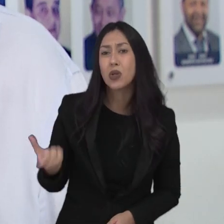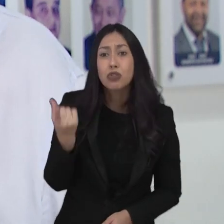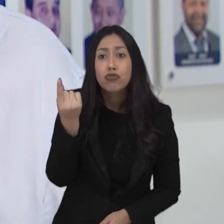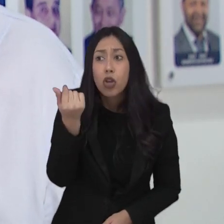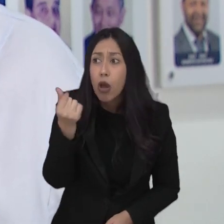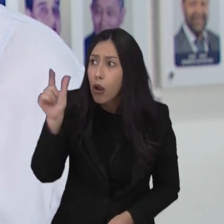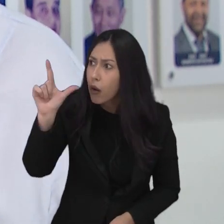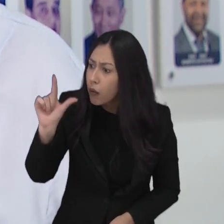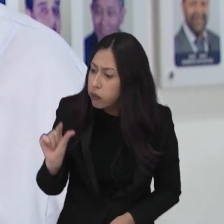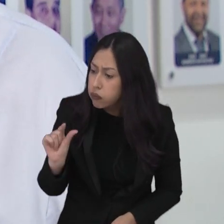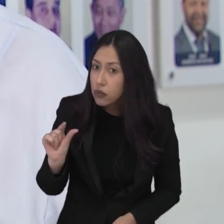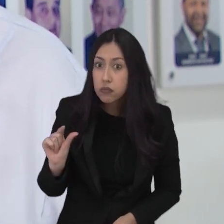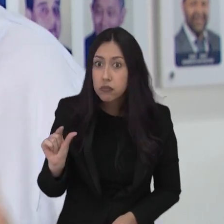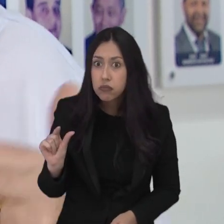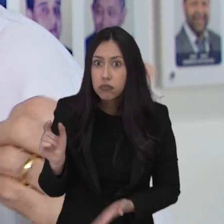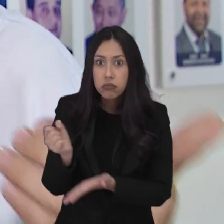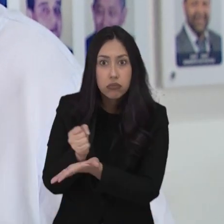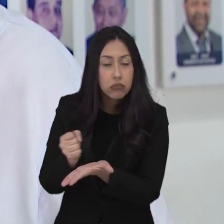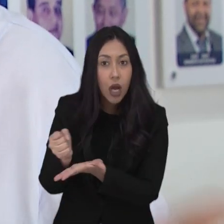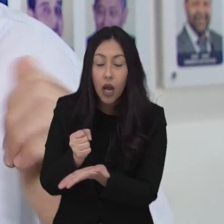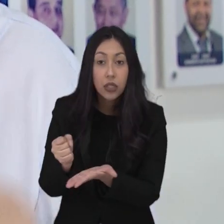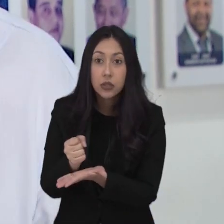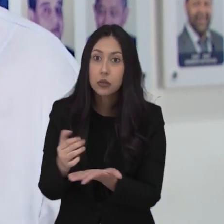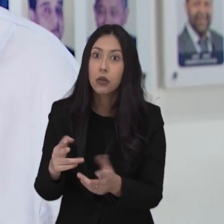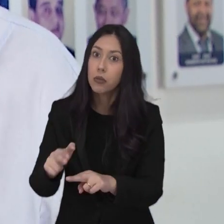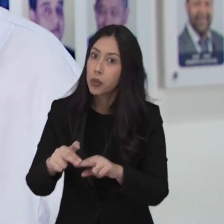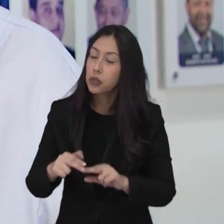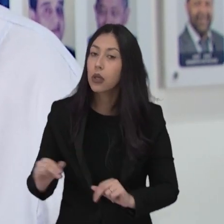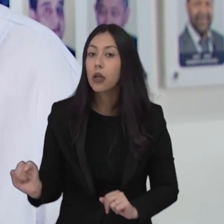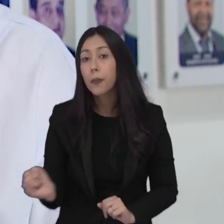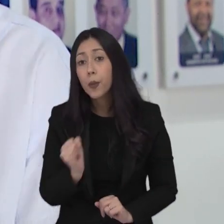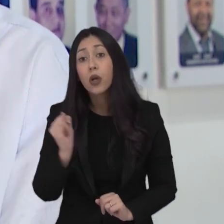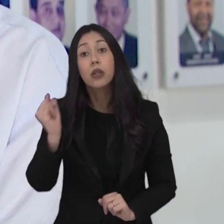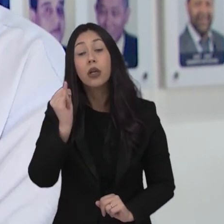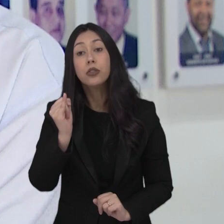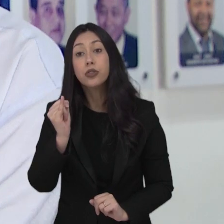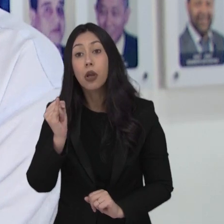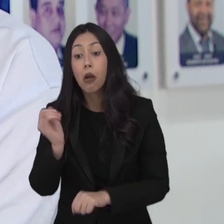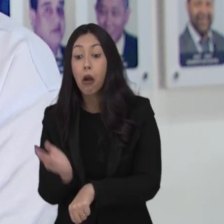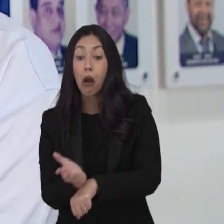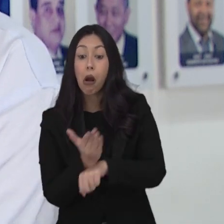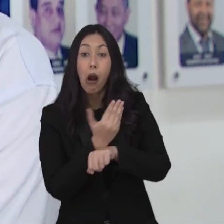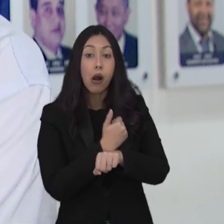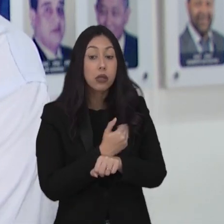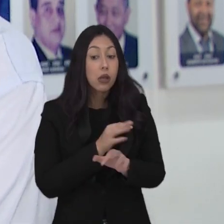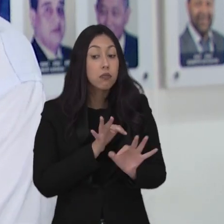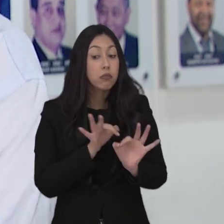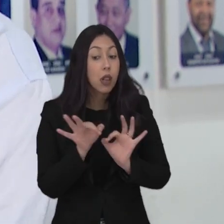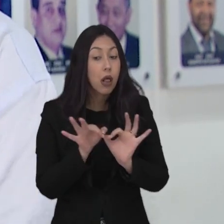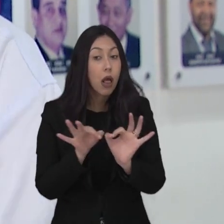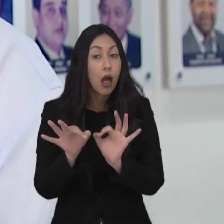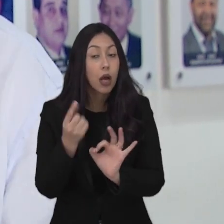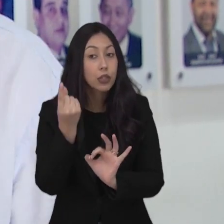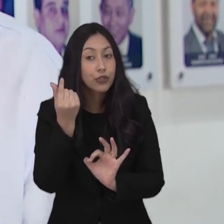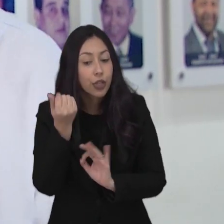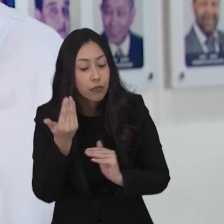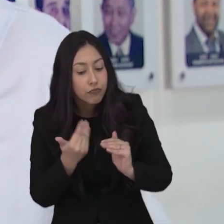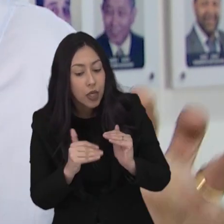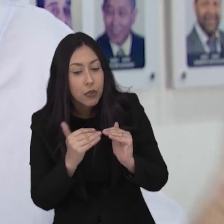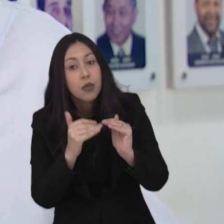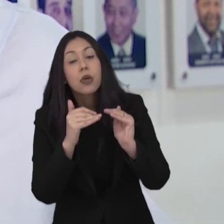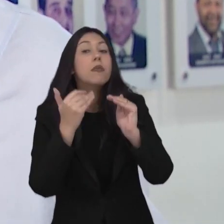pessoas que elas acabam ficando sem dinheiro para o seu básico, né? Então, é de suma importância a pessoa se preparar bem para esse momento da